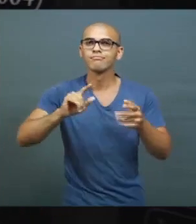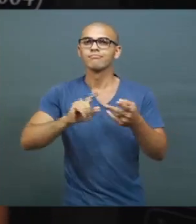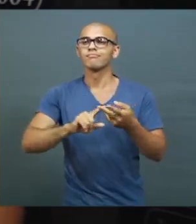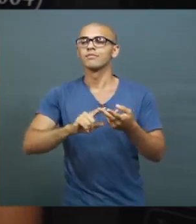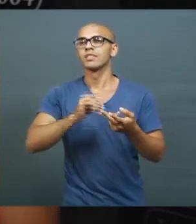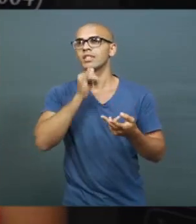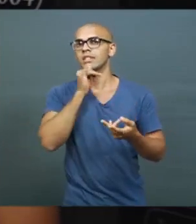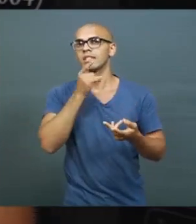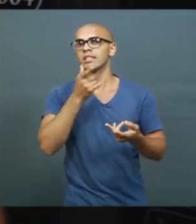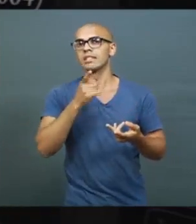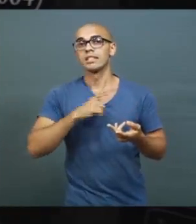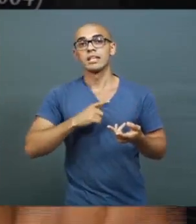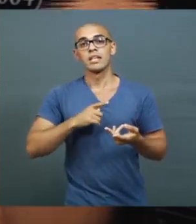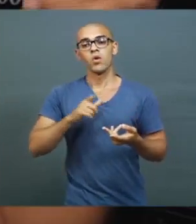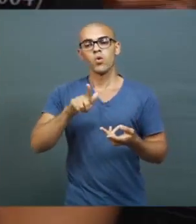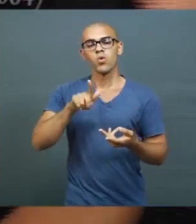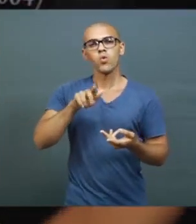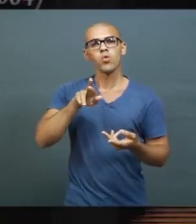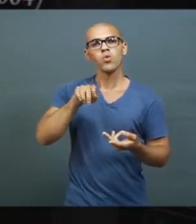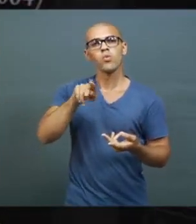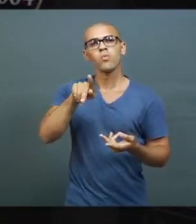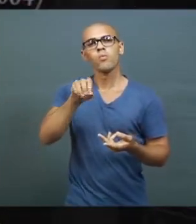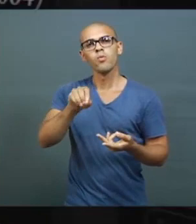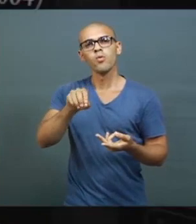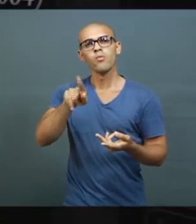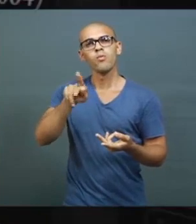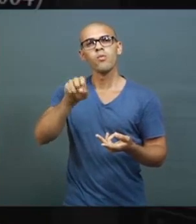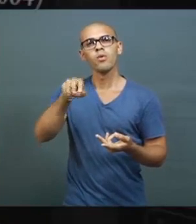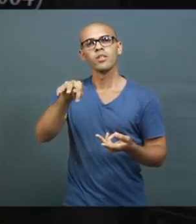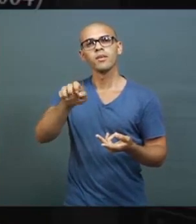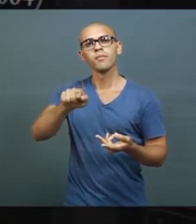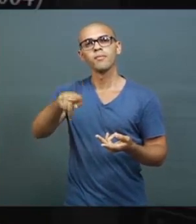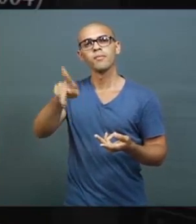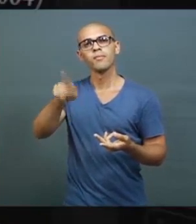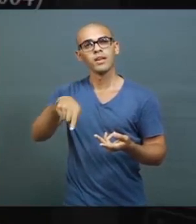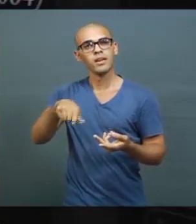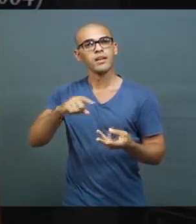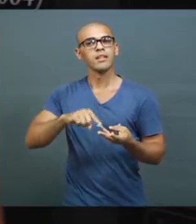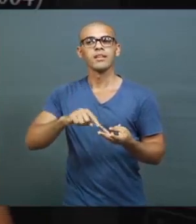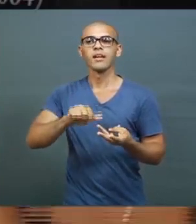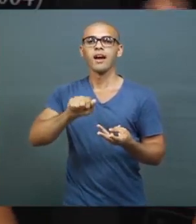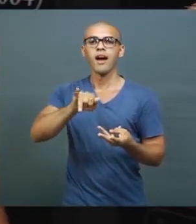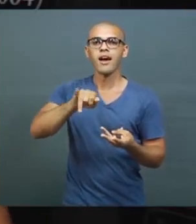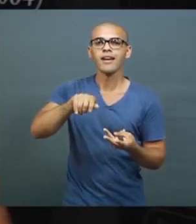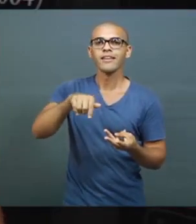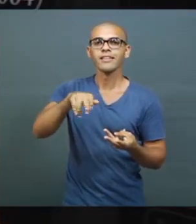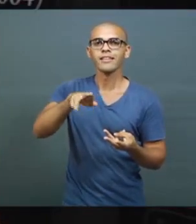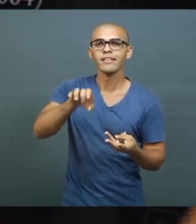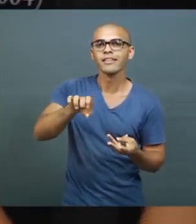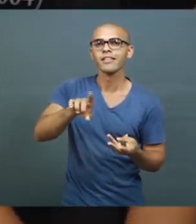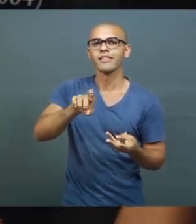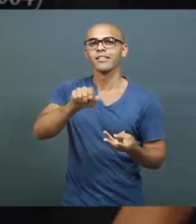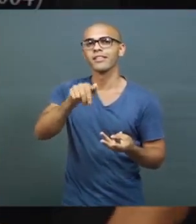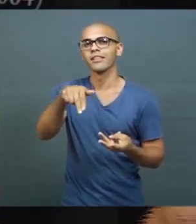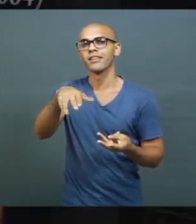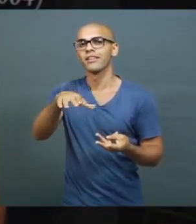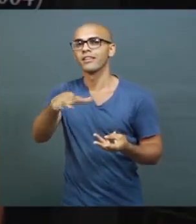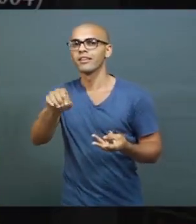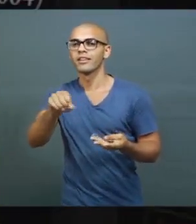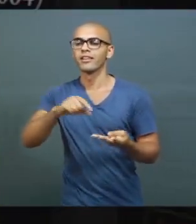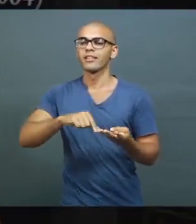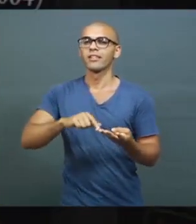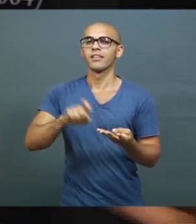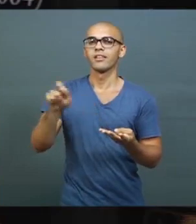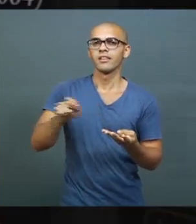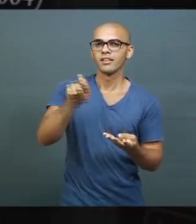no caso, o próprio Grupo Pontapé, Trupe de Truões, né, o espaço do Ike Dança. Temos também aqui a Associação de